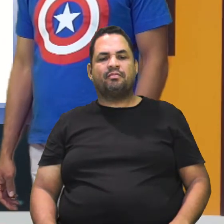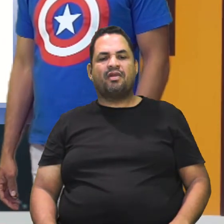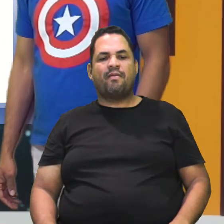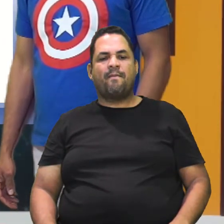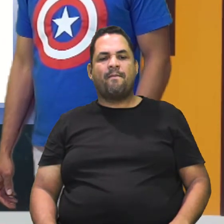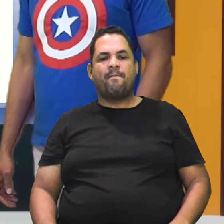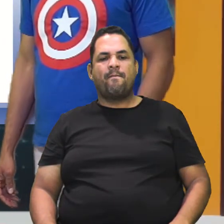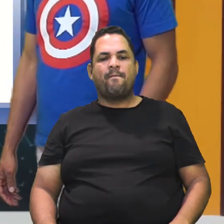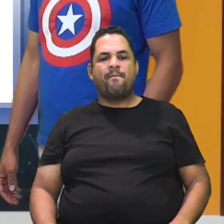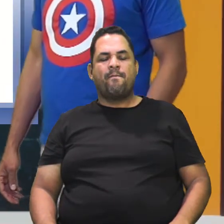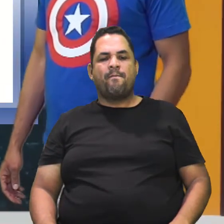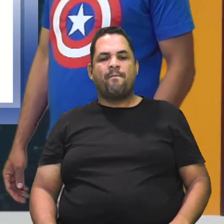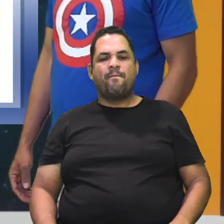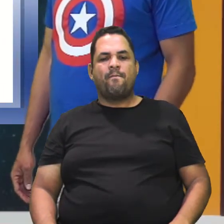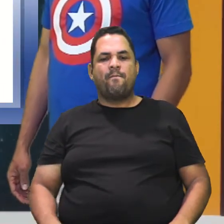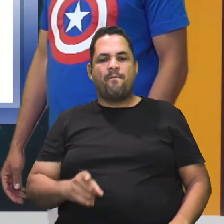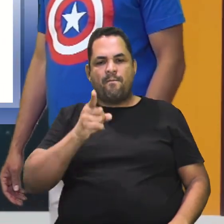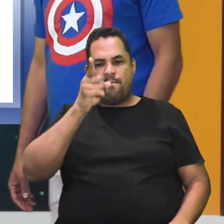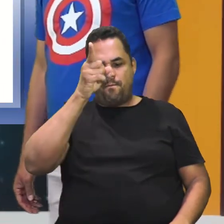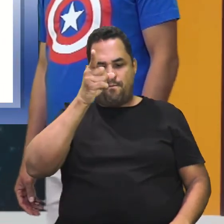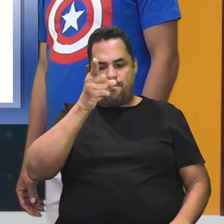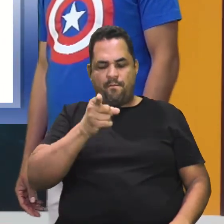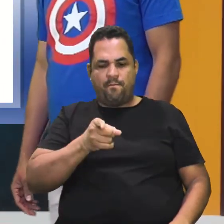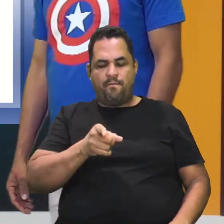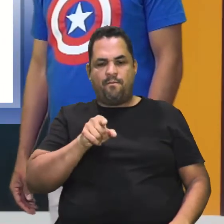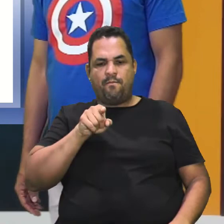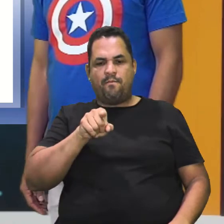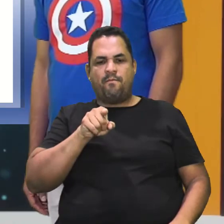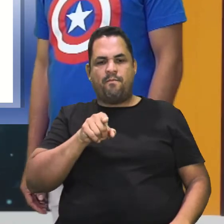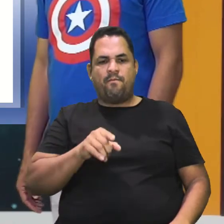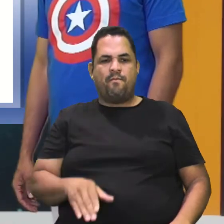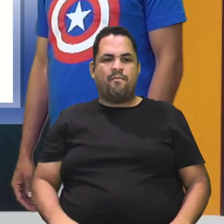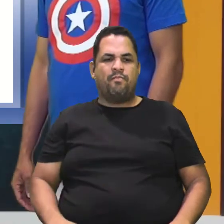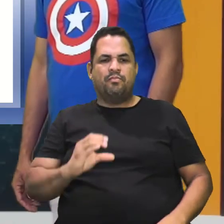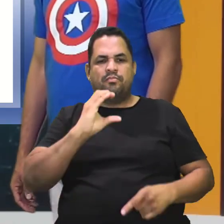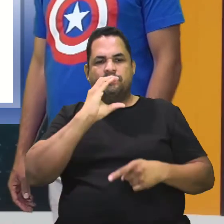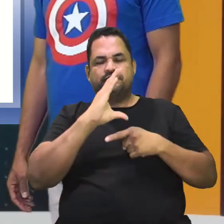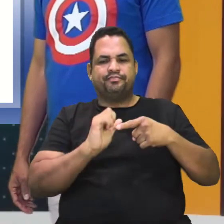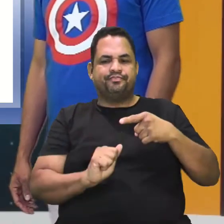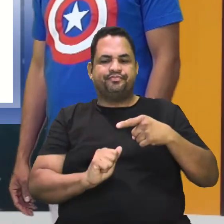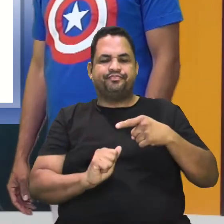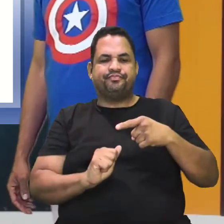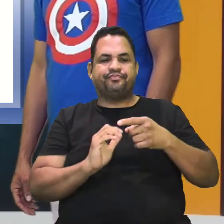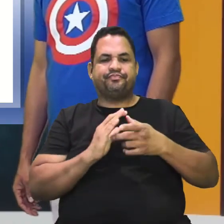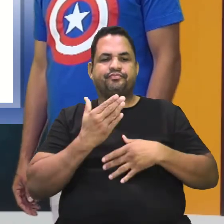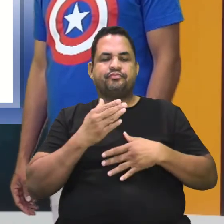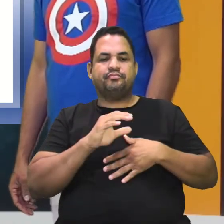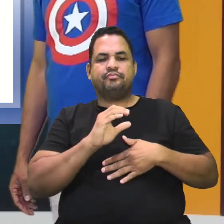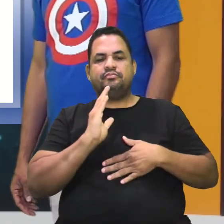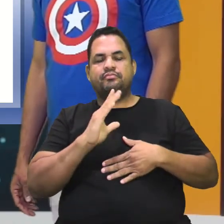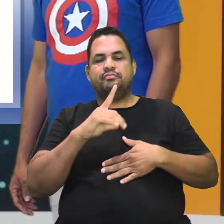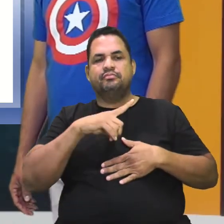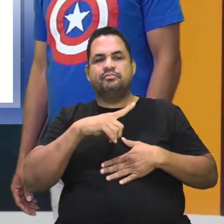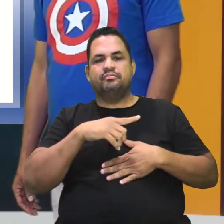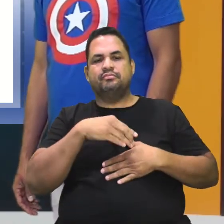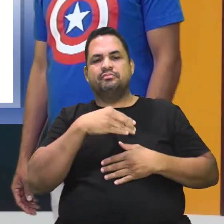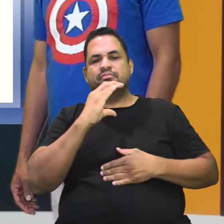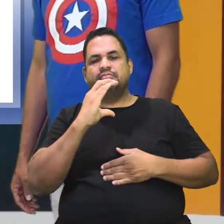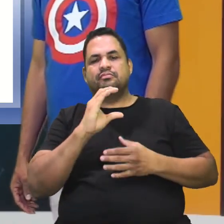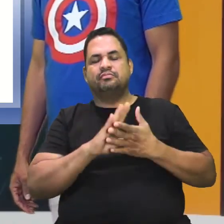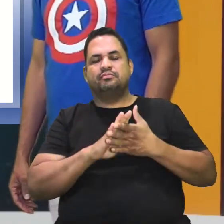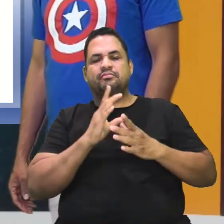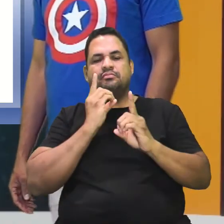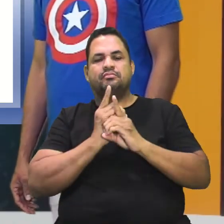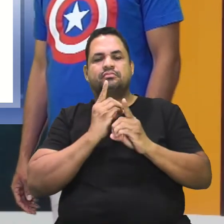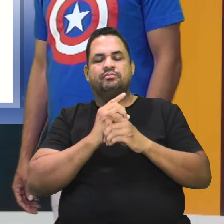6. Pela excentricidade que foi dada no problema, a gente sabe que a excentricidade é C sobre A. C sobre A. Então se eu tenho C, eu tenho excentricidade, eu